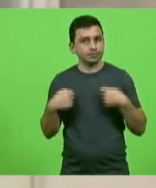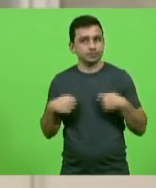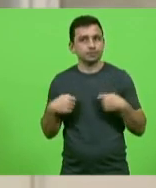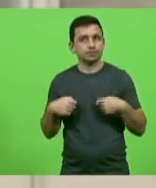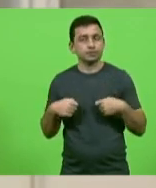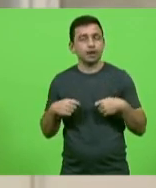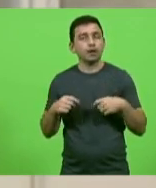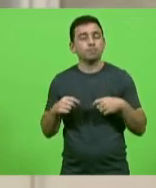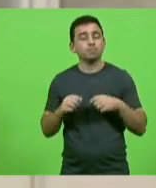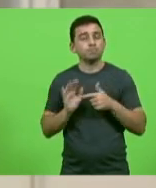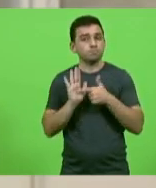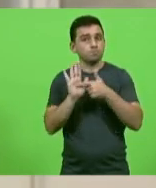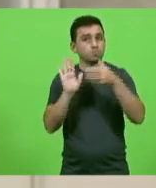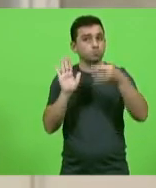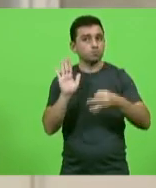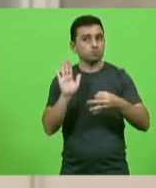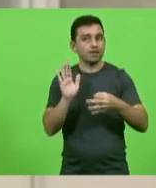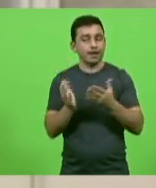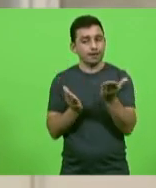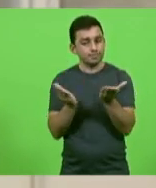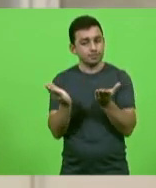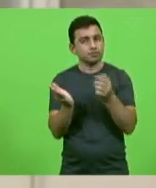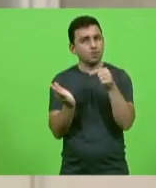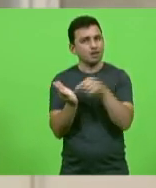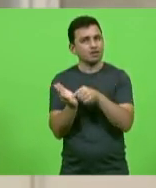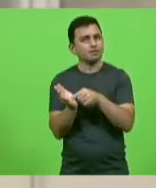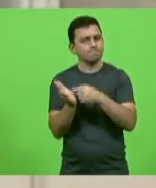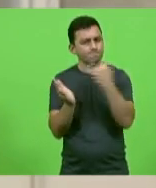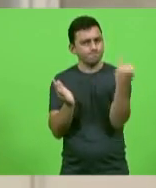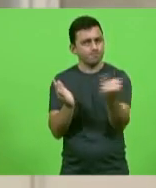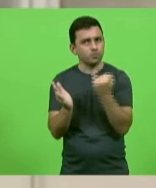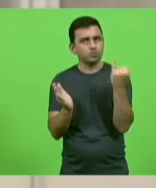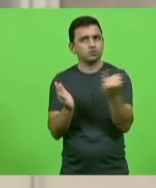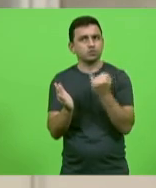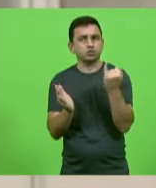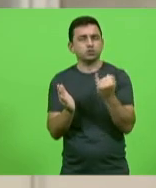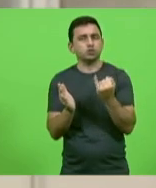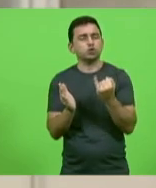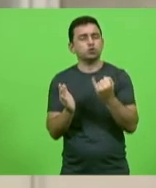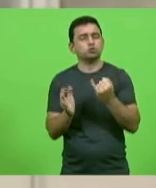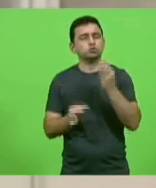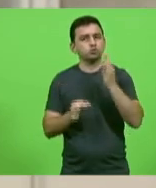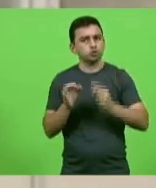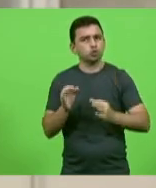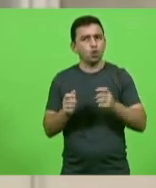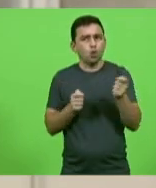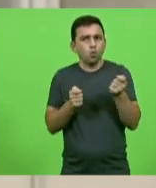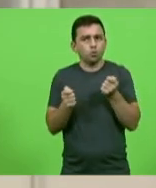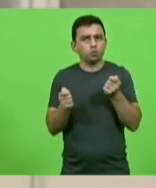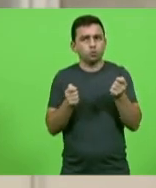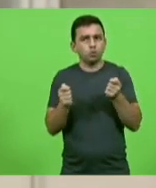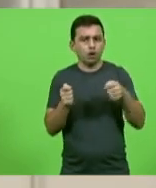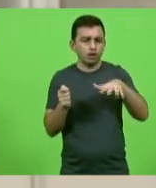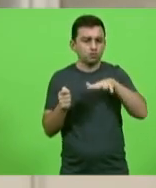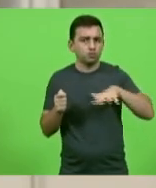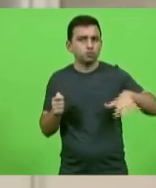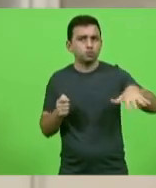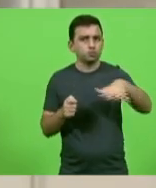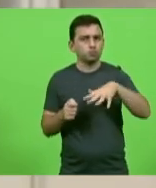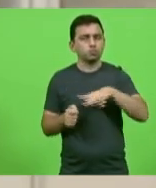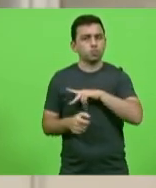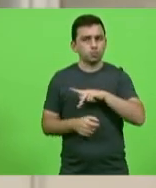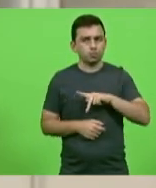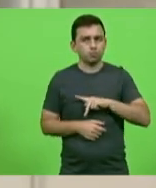que a licitação é um instrumento legítimo criado pelo ordenamento jurídico para controlar os atos dos agentes